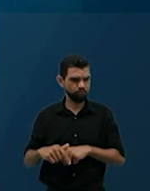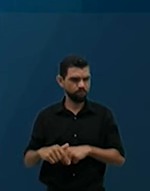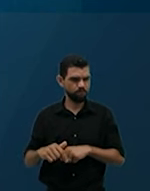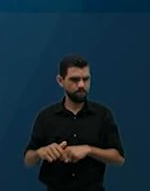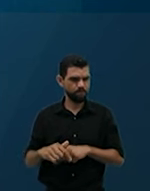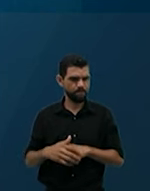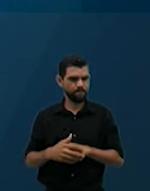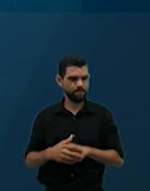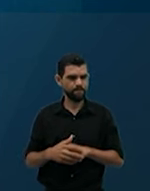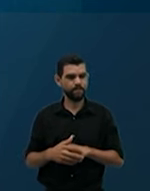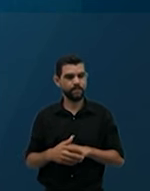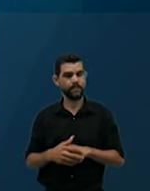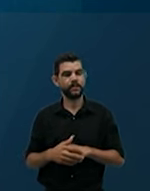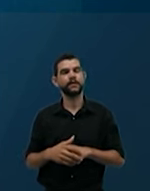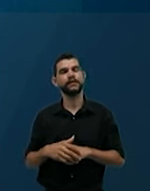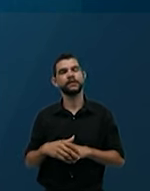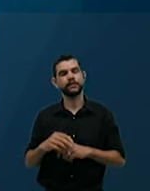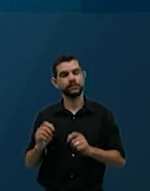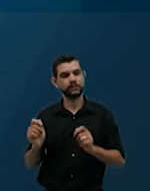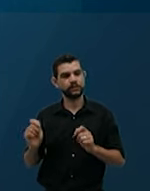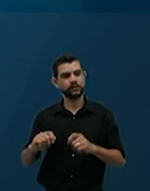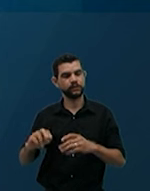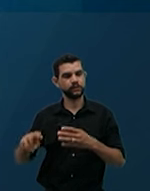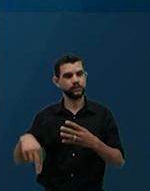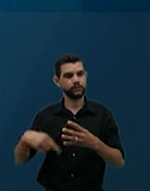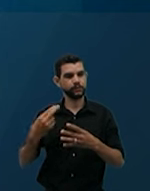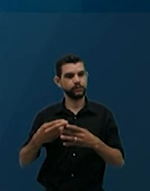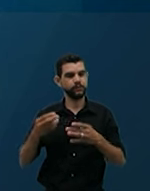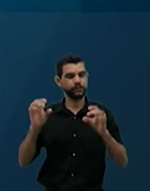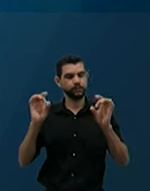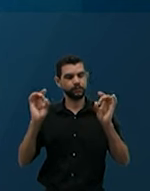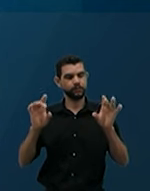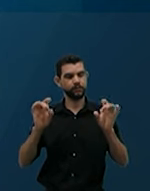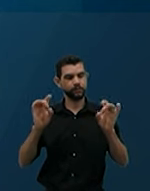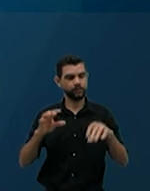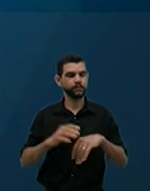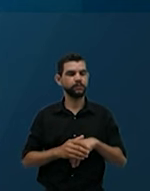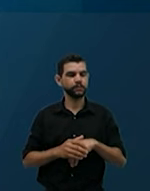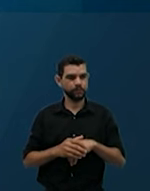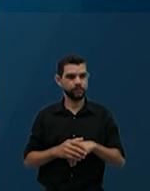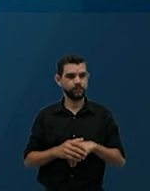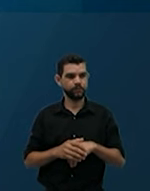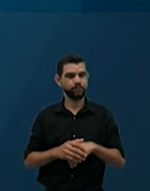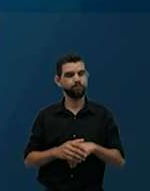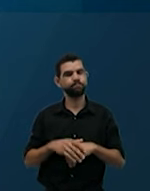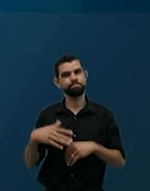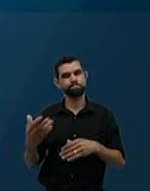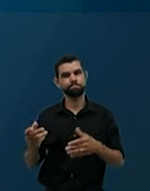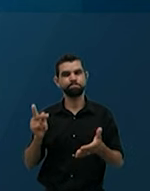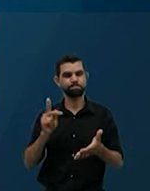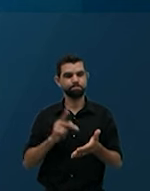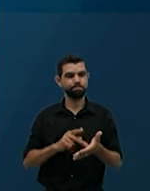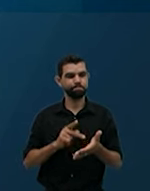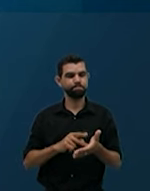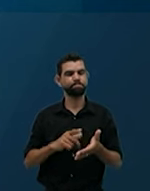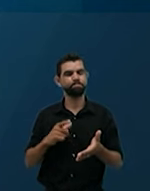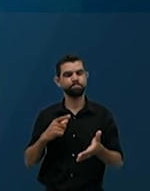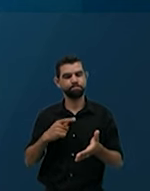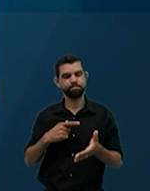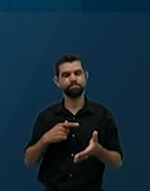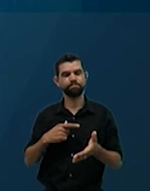o recurso que é cabível, o recurso especial. Então, é verdade que também existe a jurisprudência